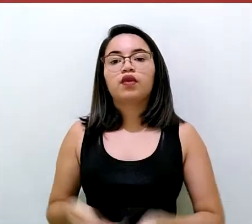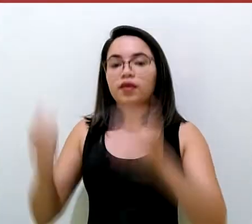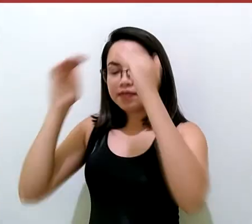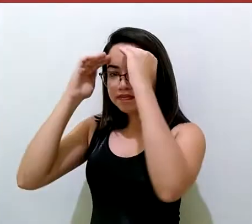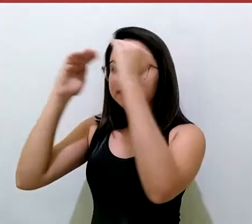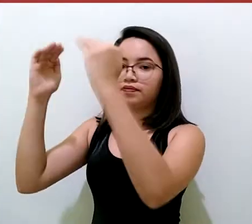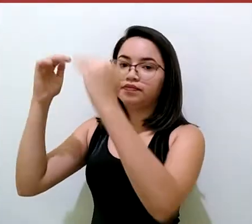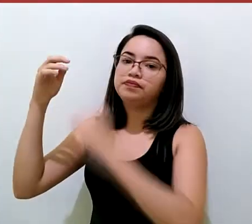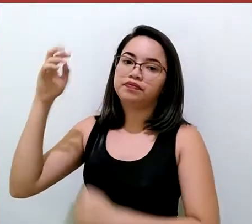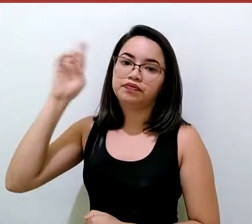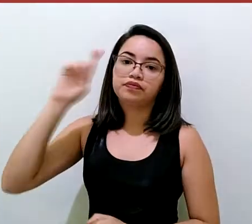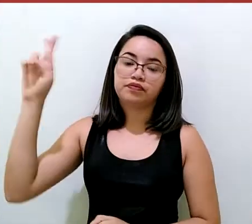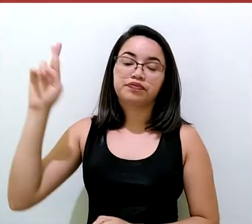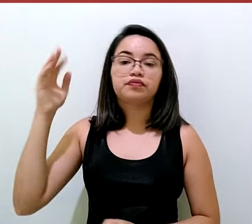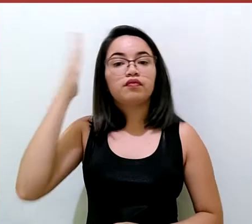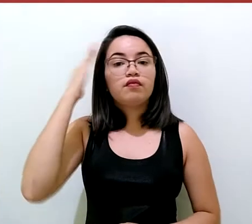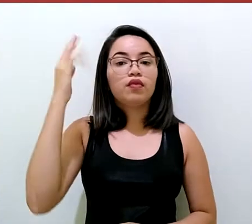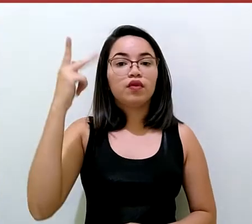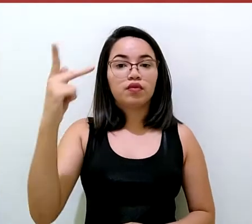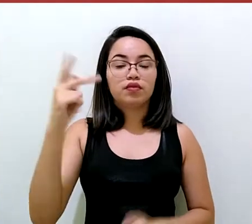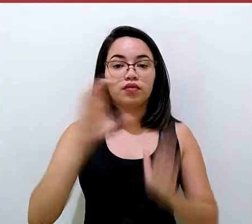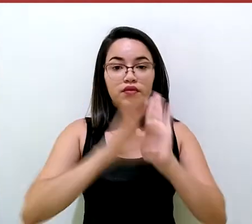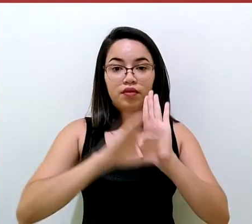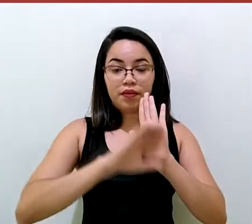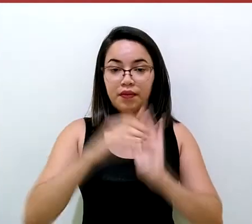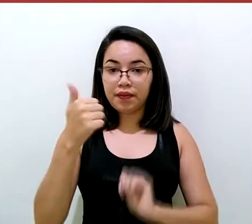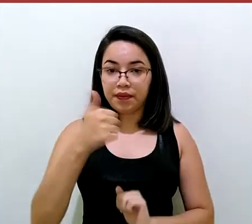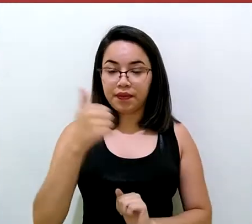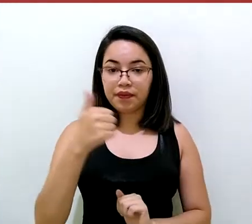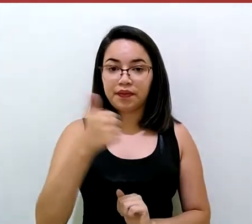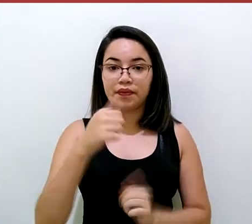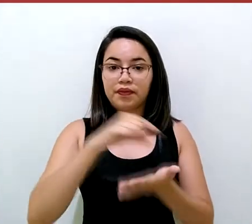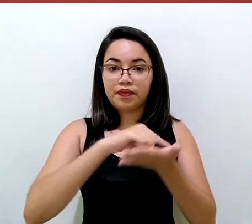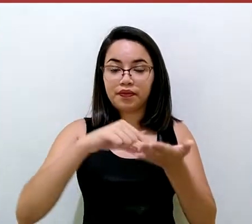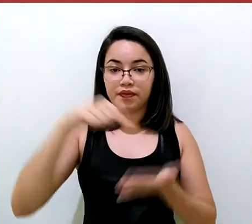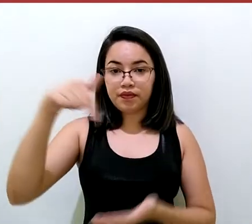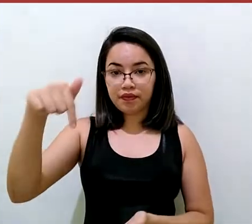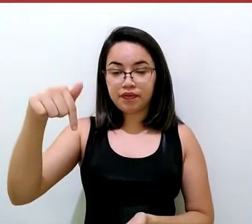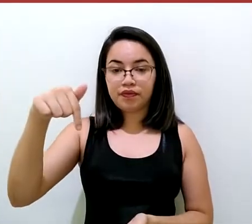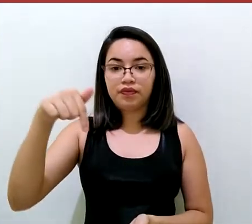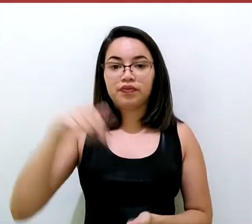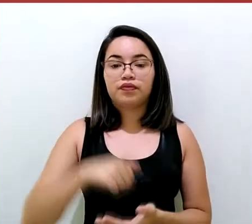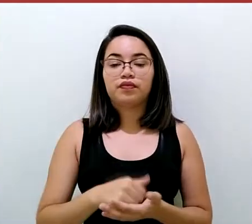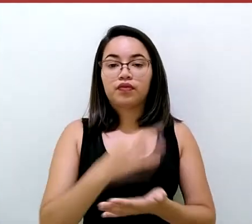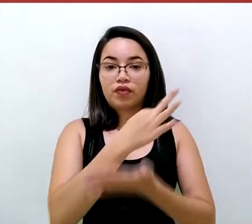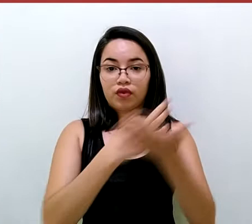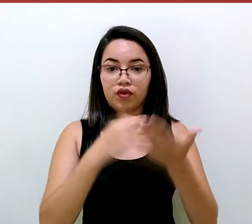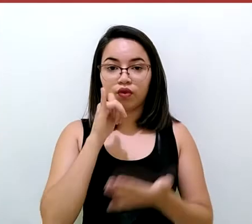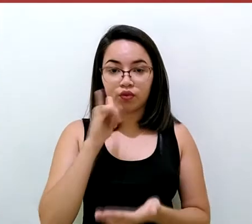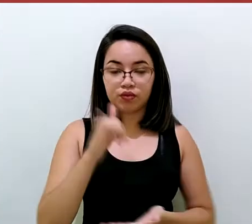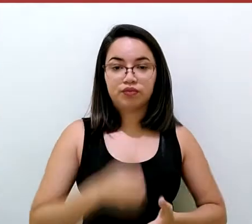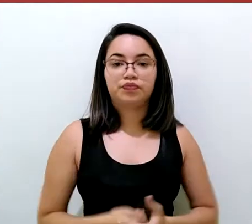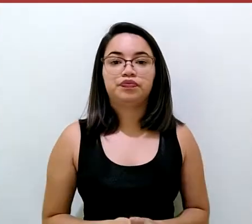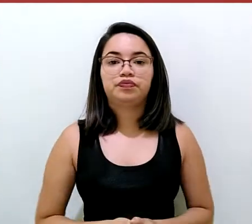temer ao Senhor. Em Provérbios, no capítulo 1, verso 7, o texto